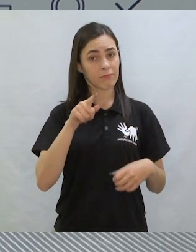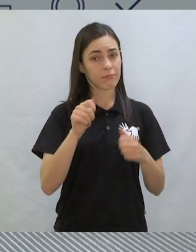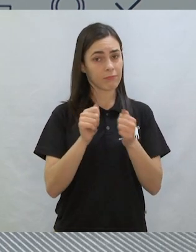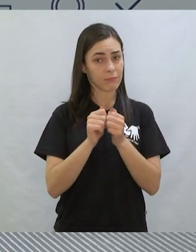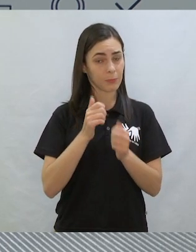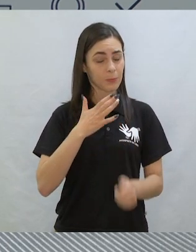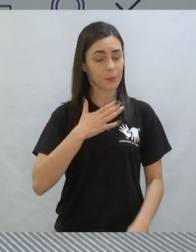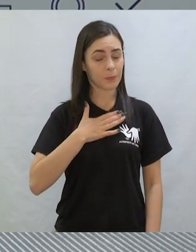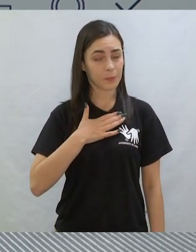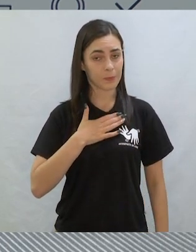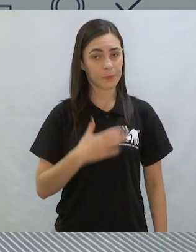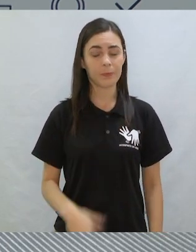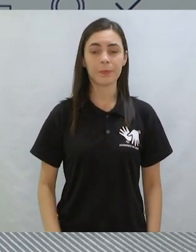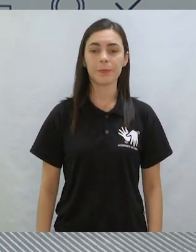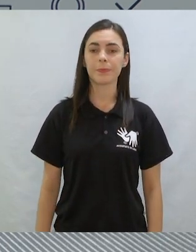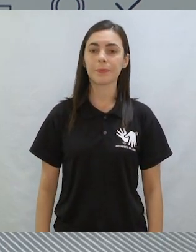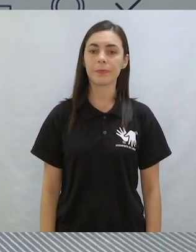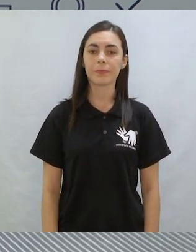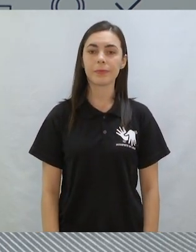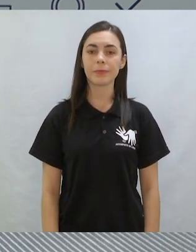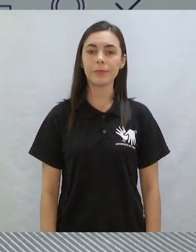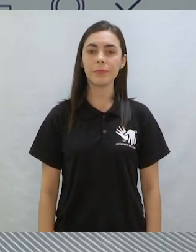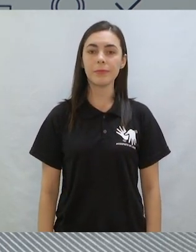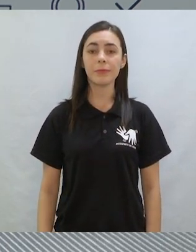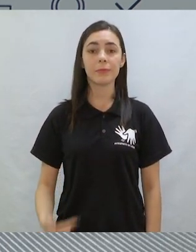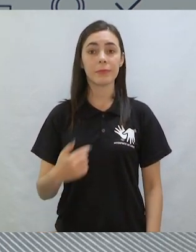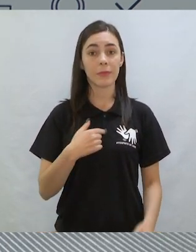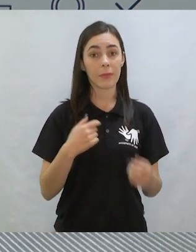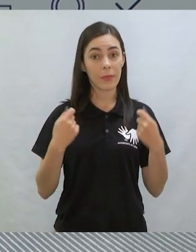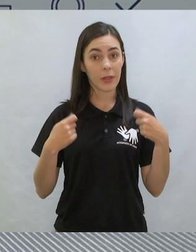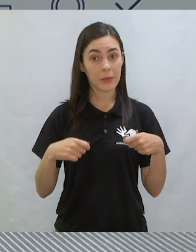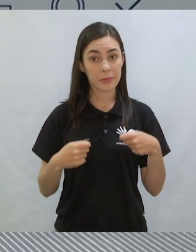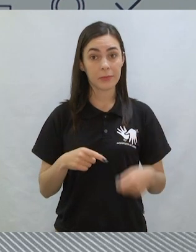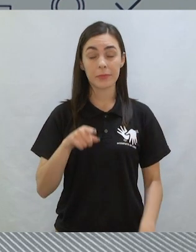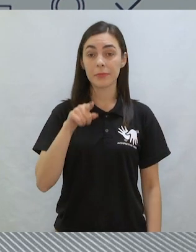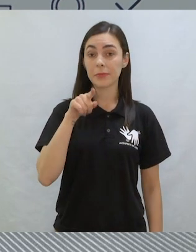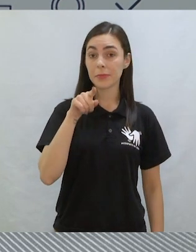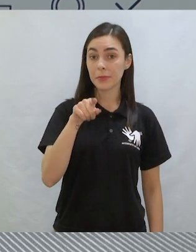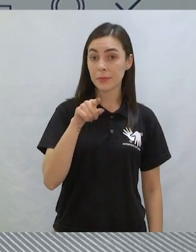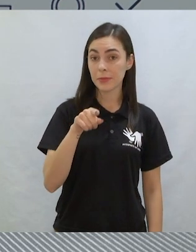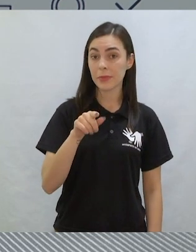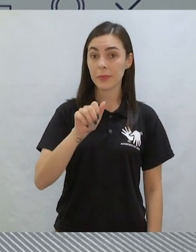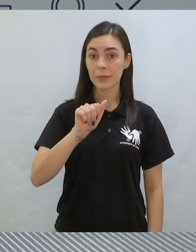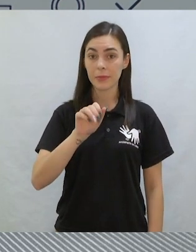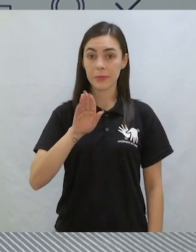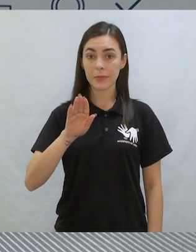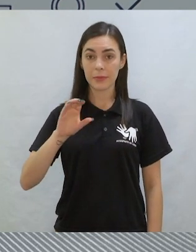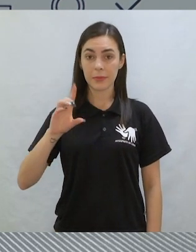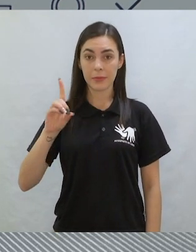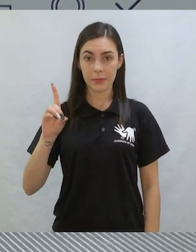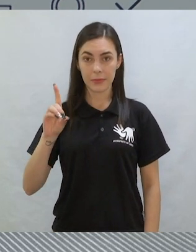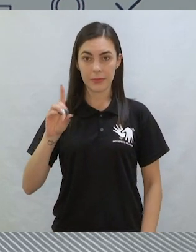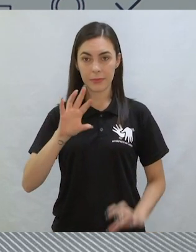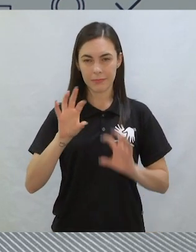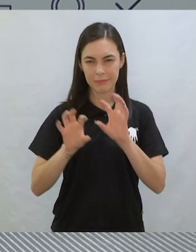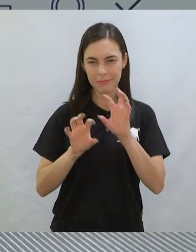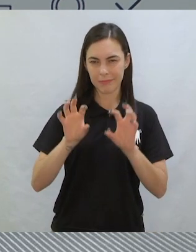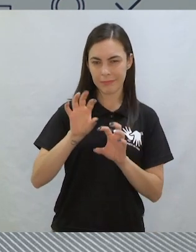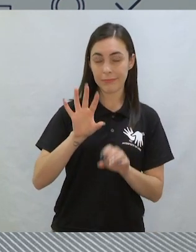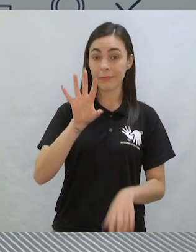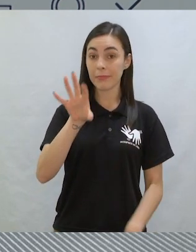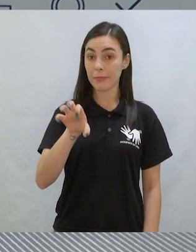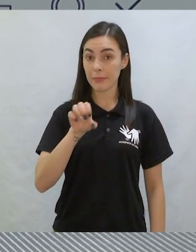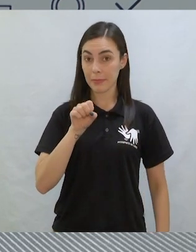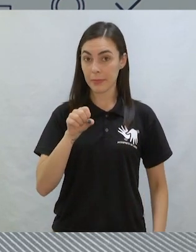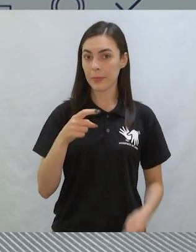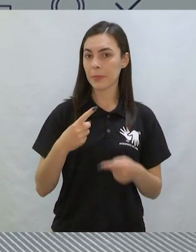aqui junto comigo. Nós vamos precisar que você pegue o seu alfabeto móvel,